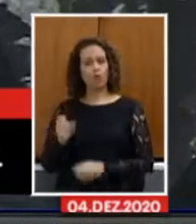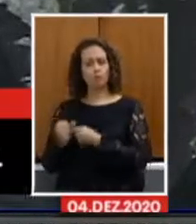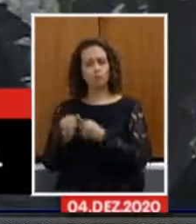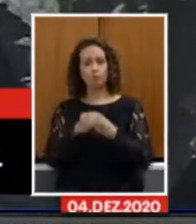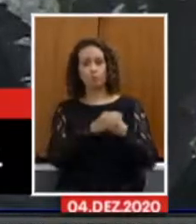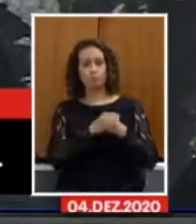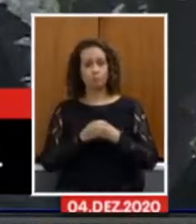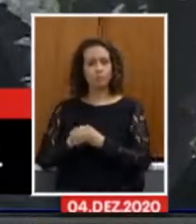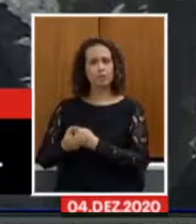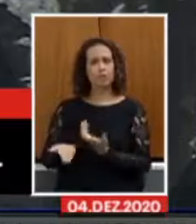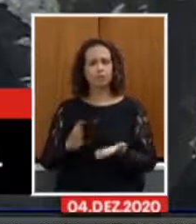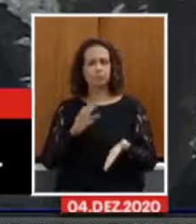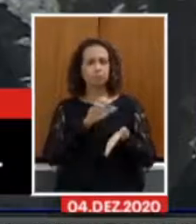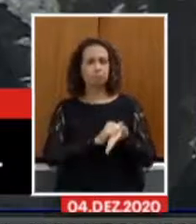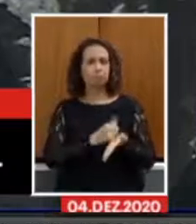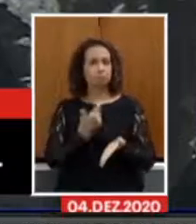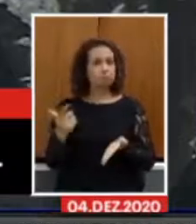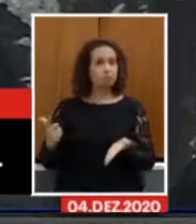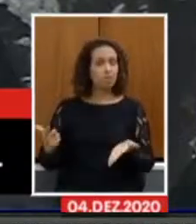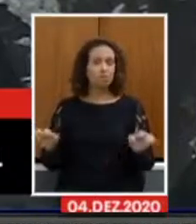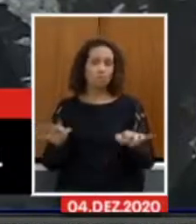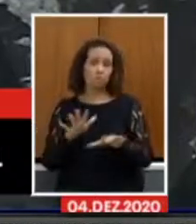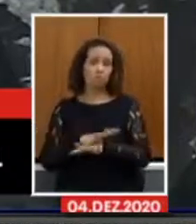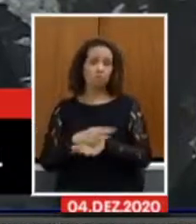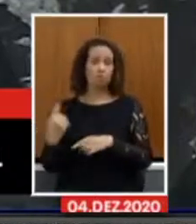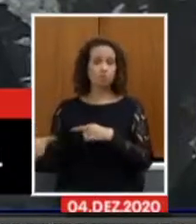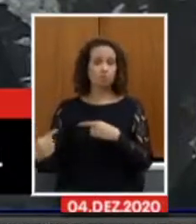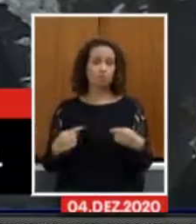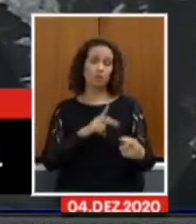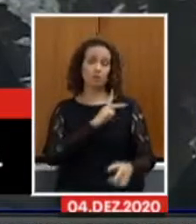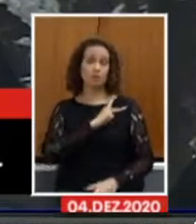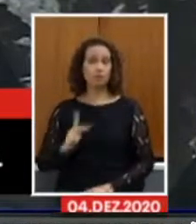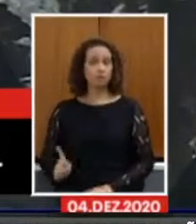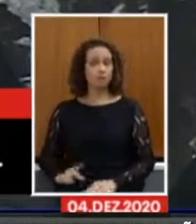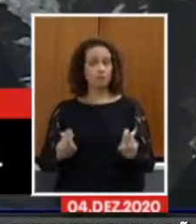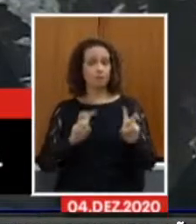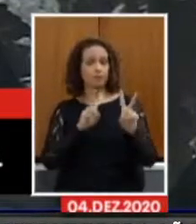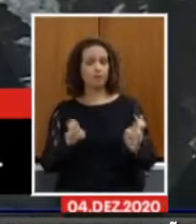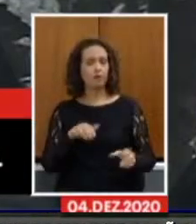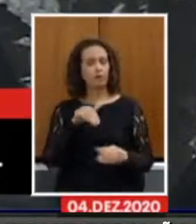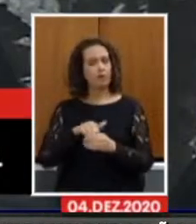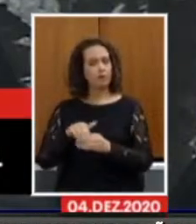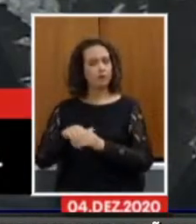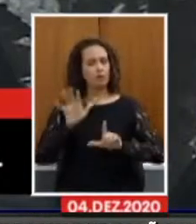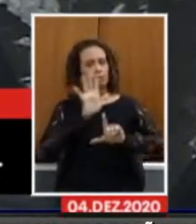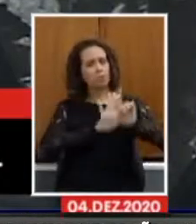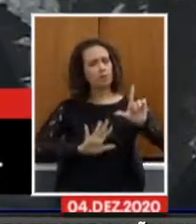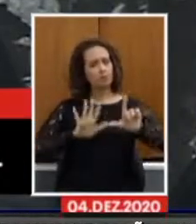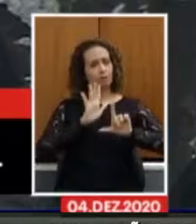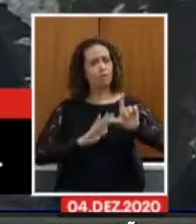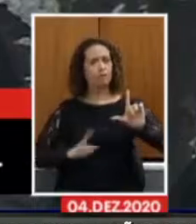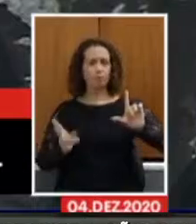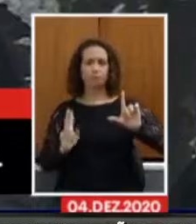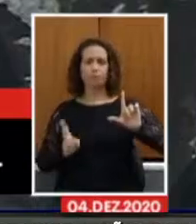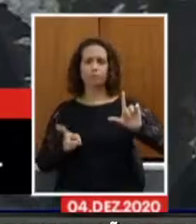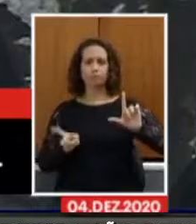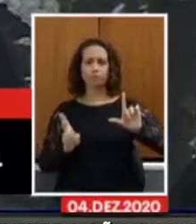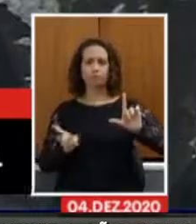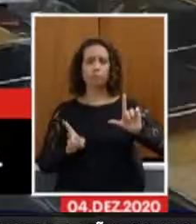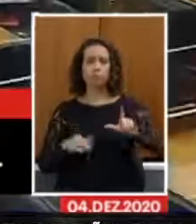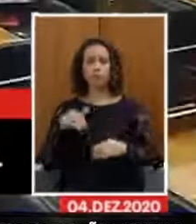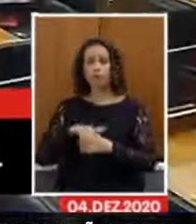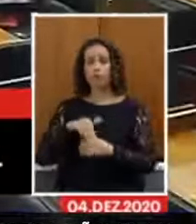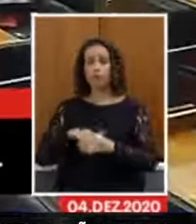não há oradores inscritos, encerra essa discussão. A presidência vai submeter a matéria à votação pelo processo nominal. Em